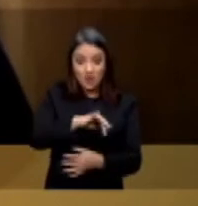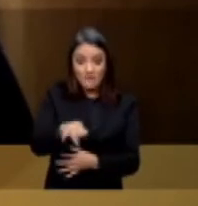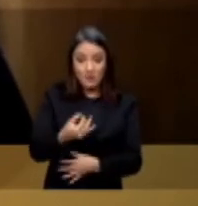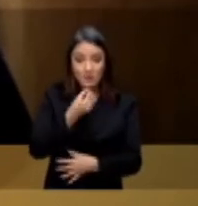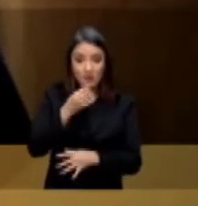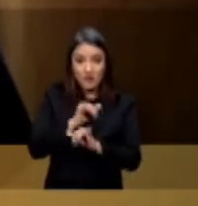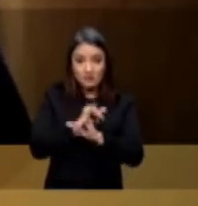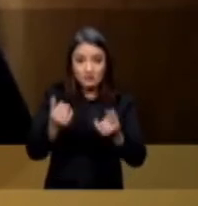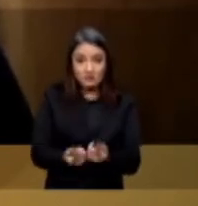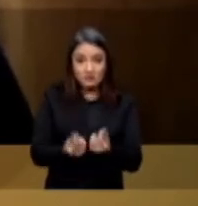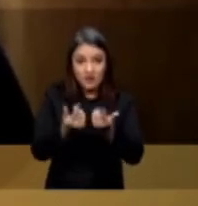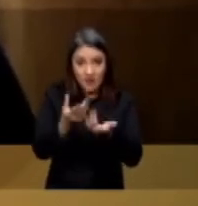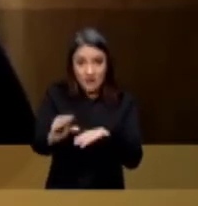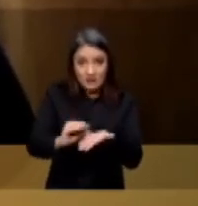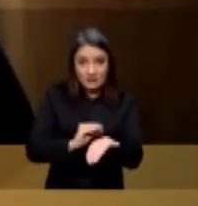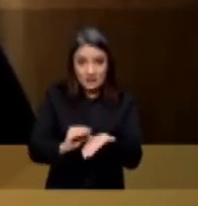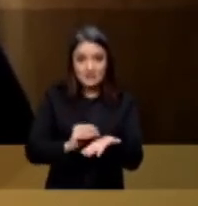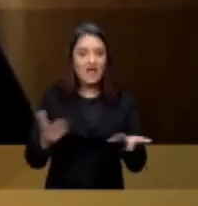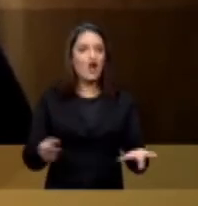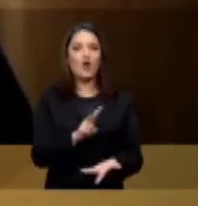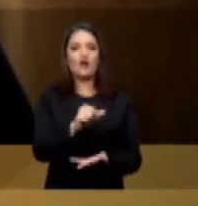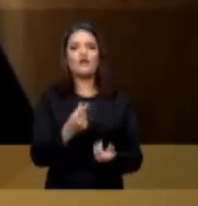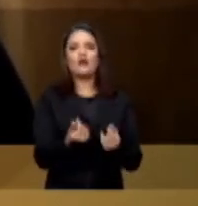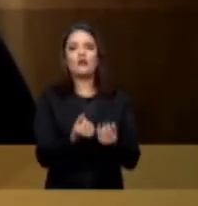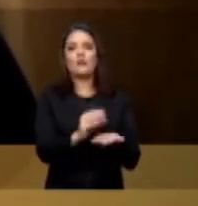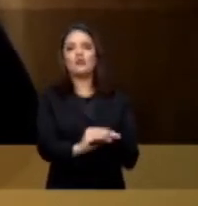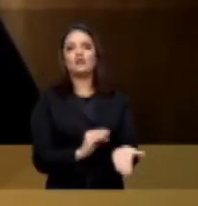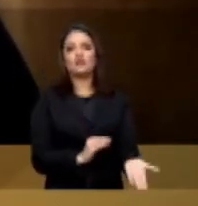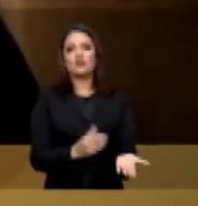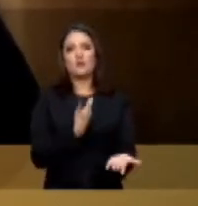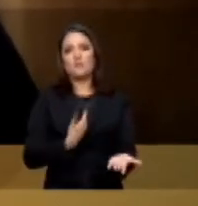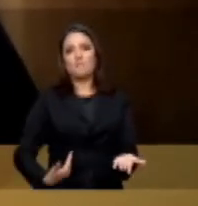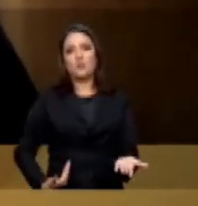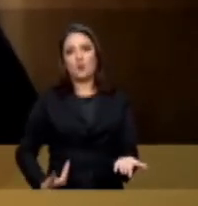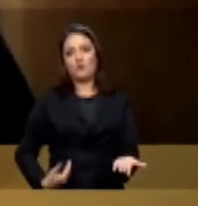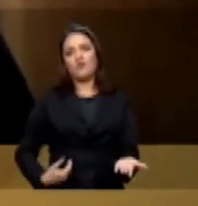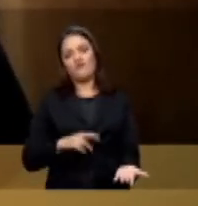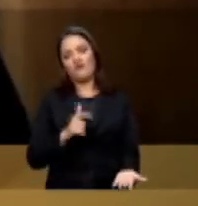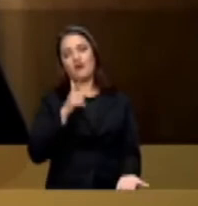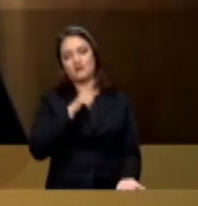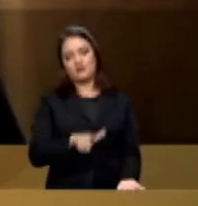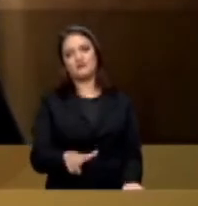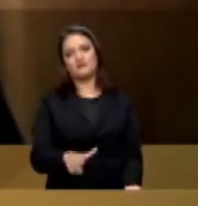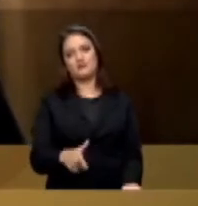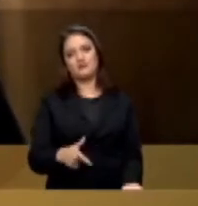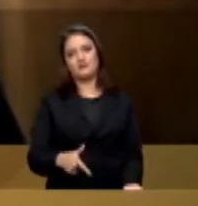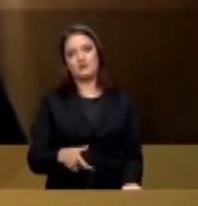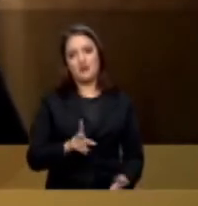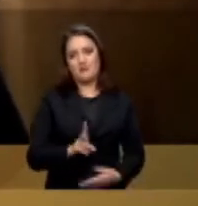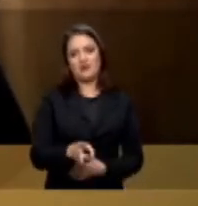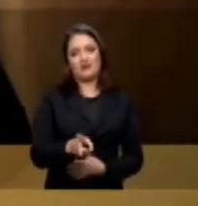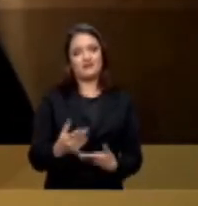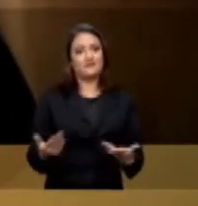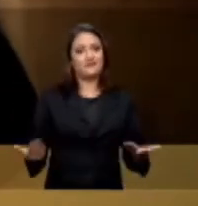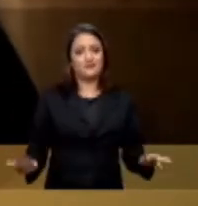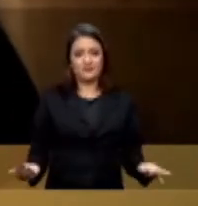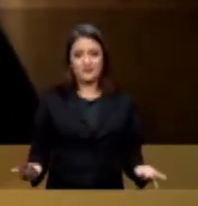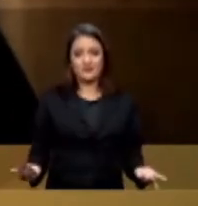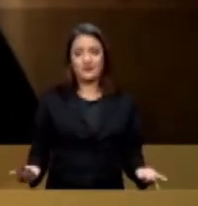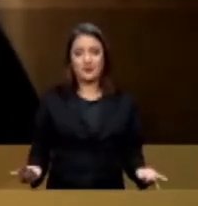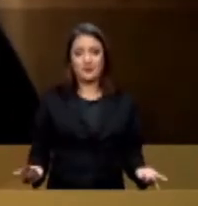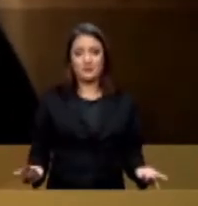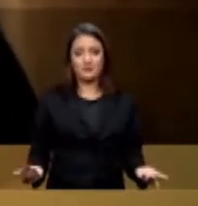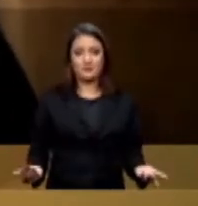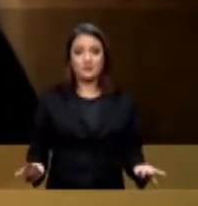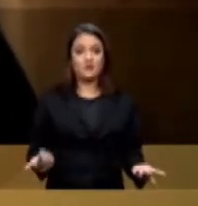e que obteriam agora financiamento a partir de recursos públicos para a sua existência. Não há como